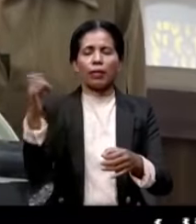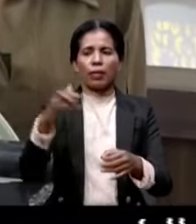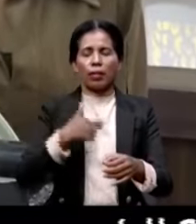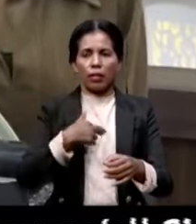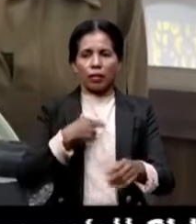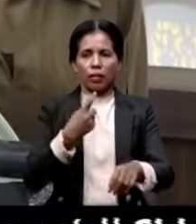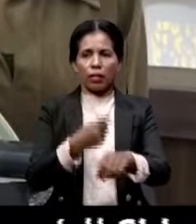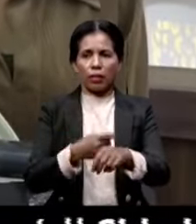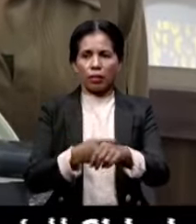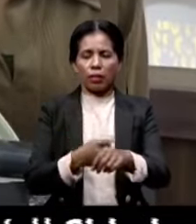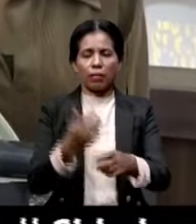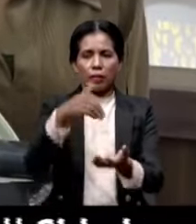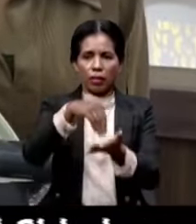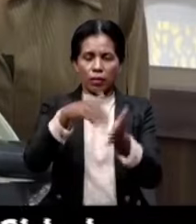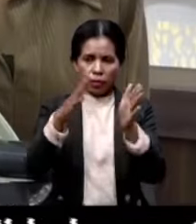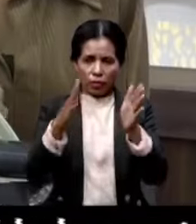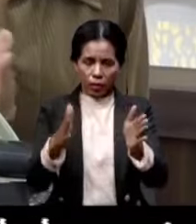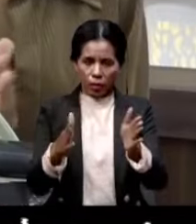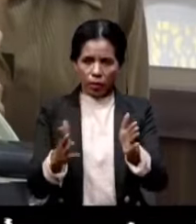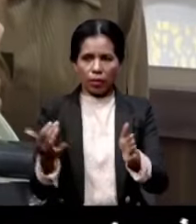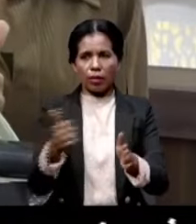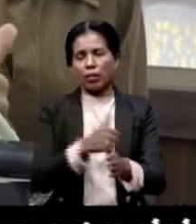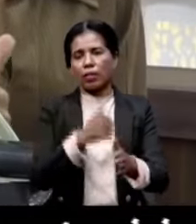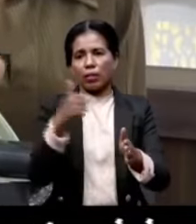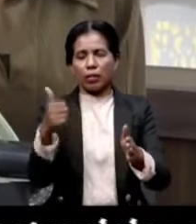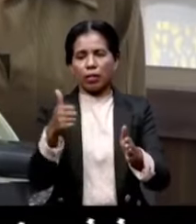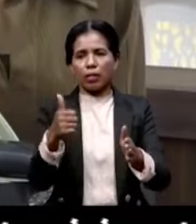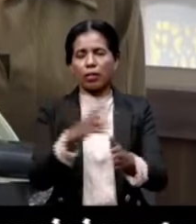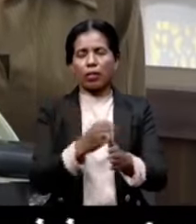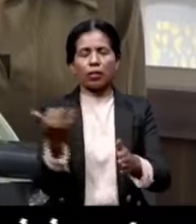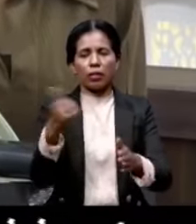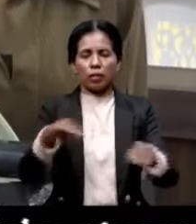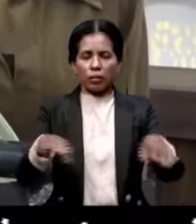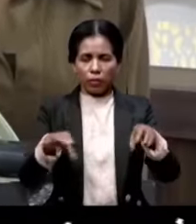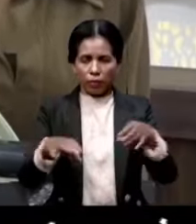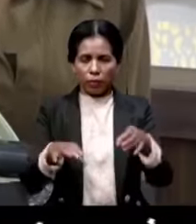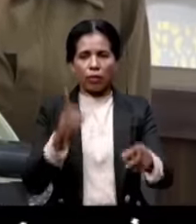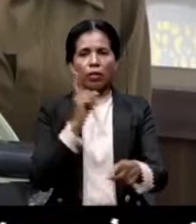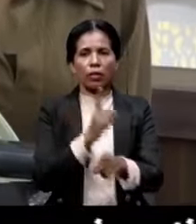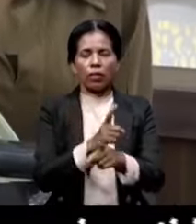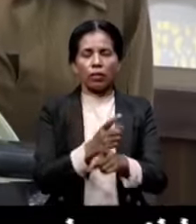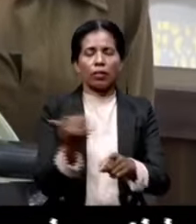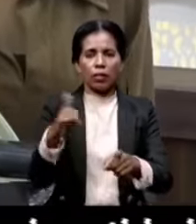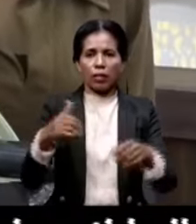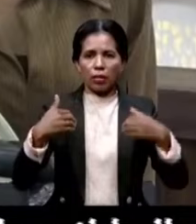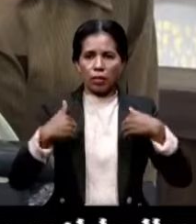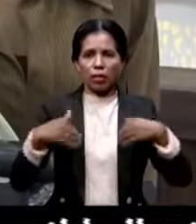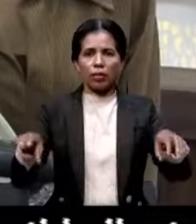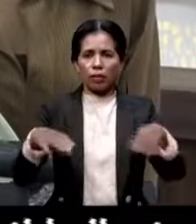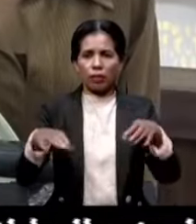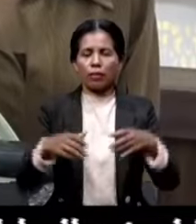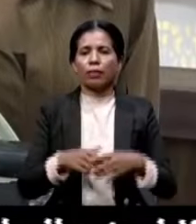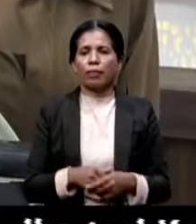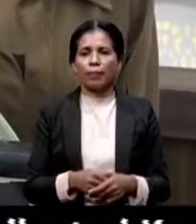neste momento, Sira é balo estudantes, balo ela ser no serviço do NIM, e seria serviço dela, Sira é balo serviço